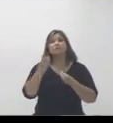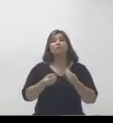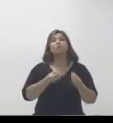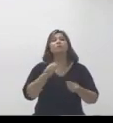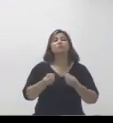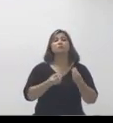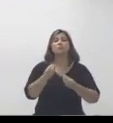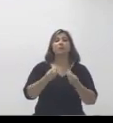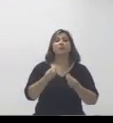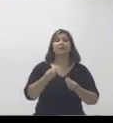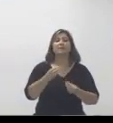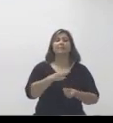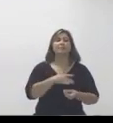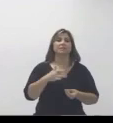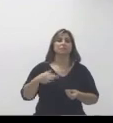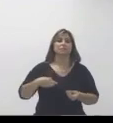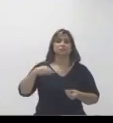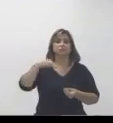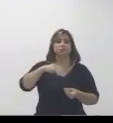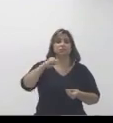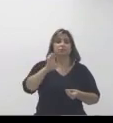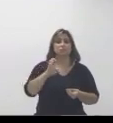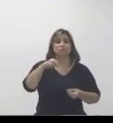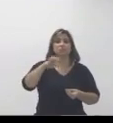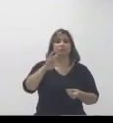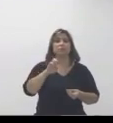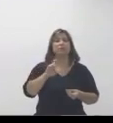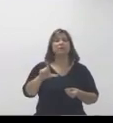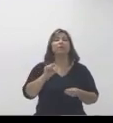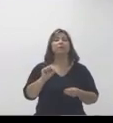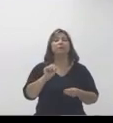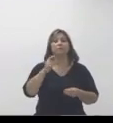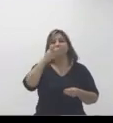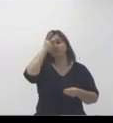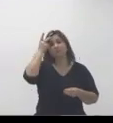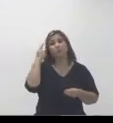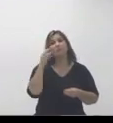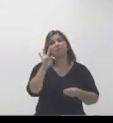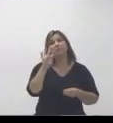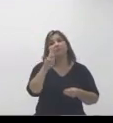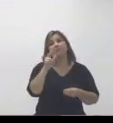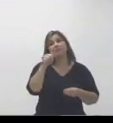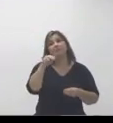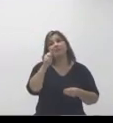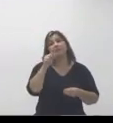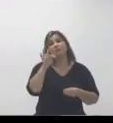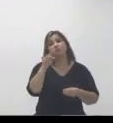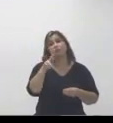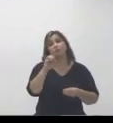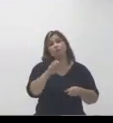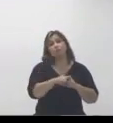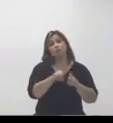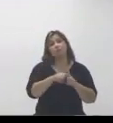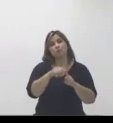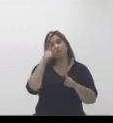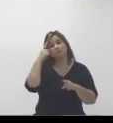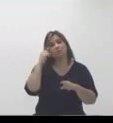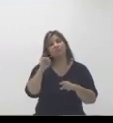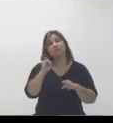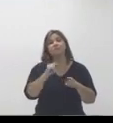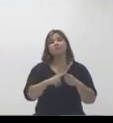o que a saúde mental o que as pessoas com transtornos seja em decorrência do uso de droga não tem a ver com essas legislações